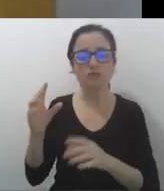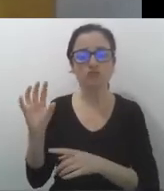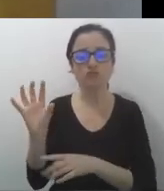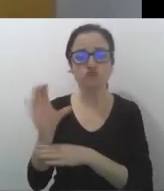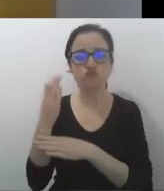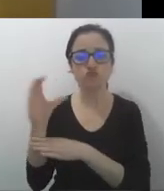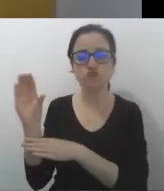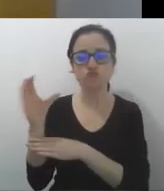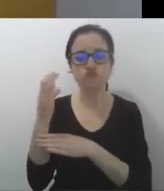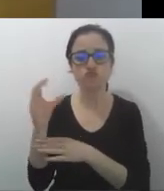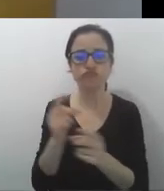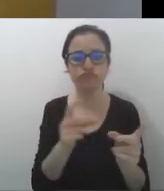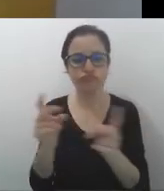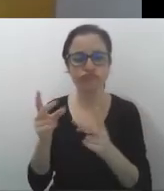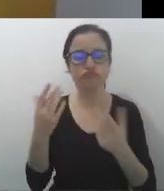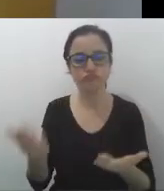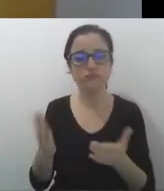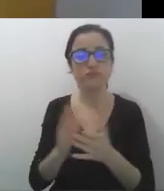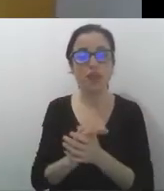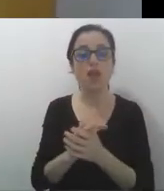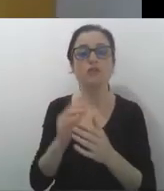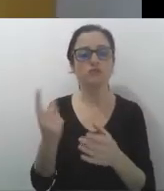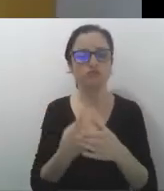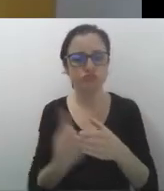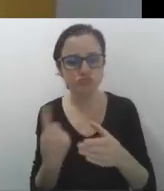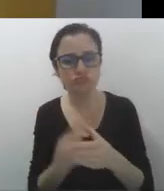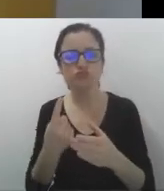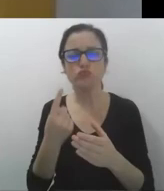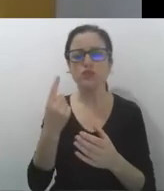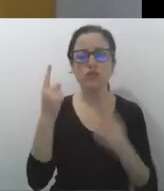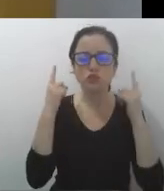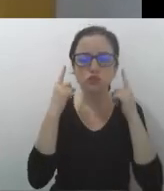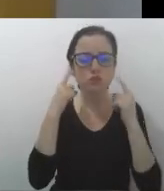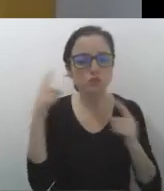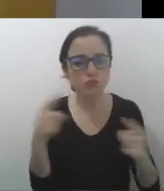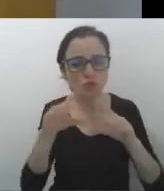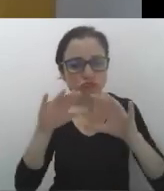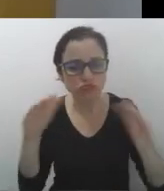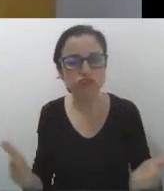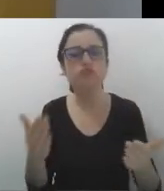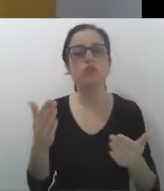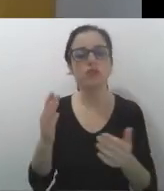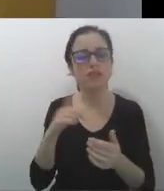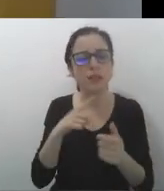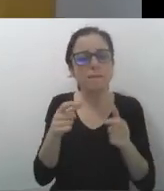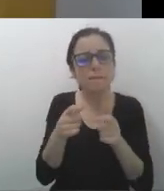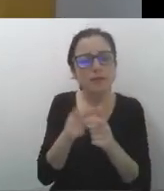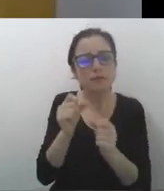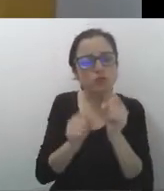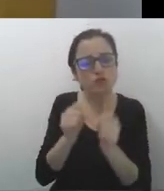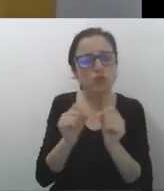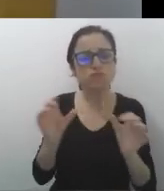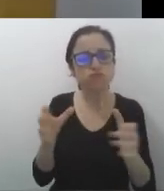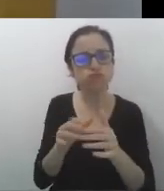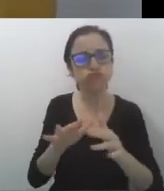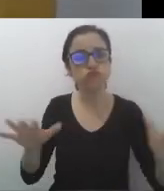autônoma, digamos assim, né, de ventiladores, liquidificadores, aparelhos de som, etc. Você tem pequenas indústrias que vão se formando,